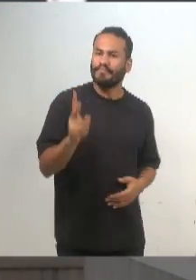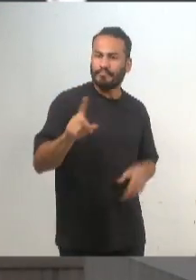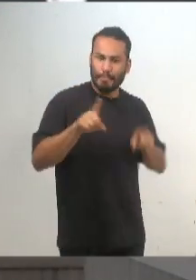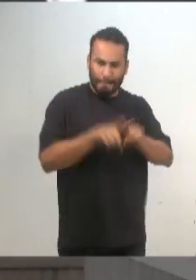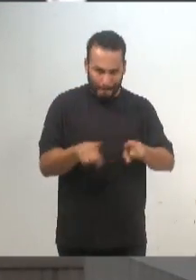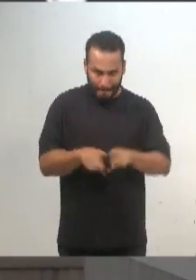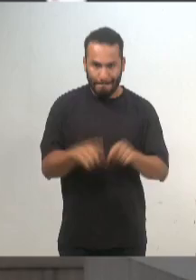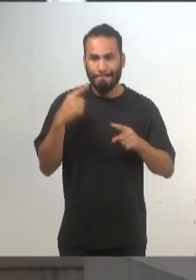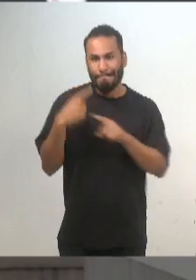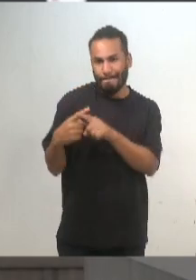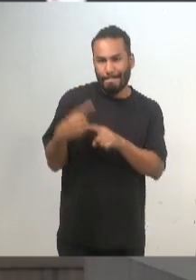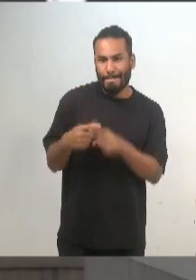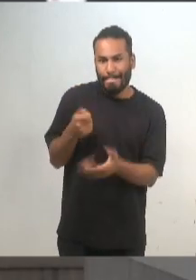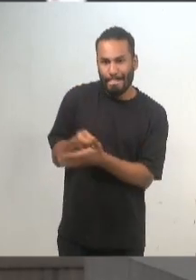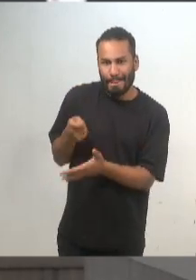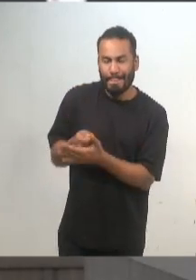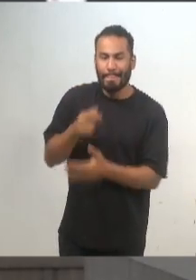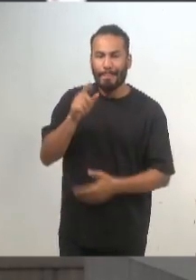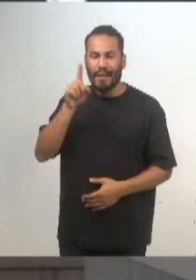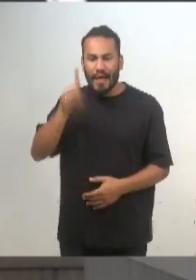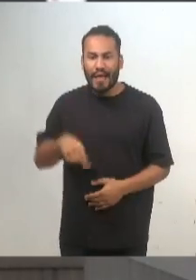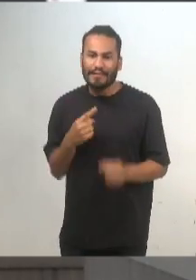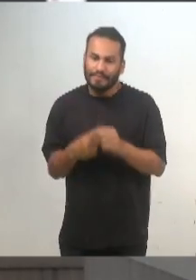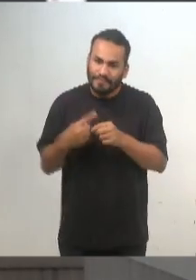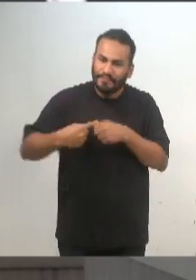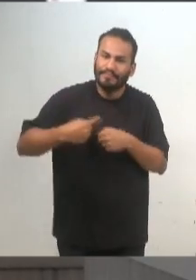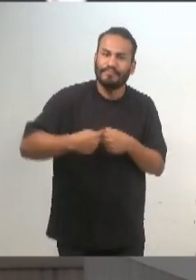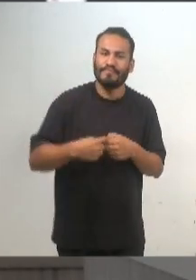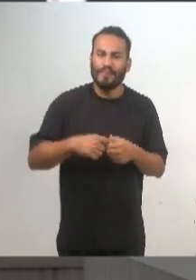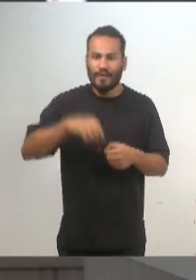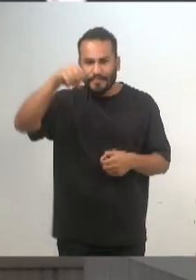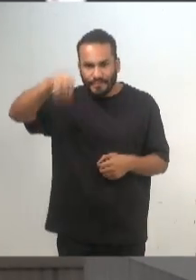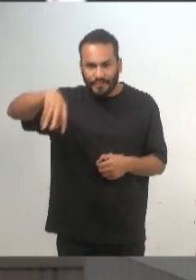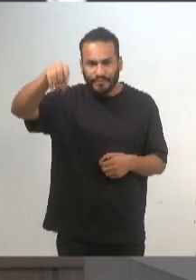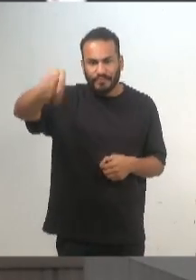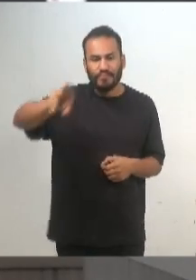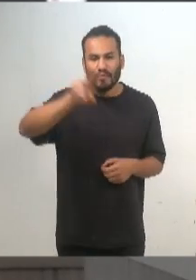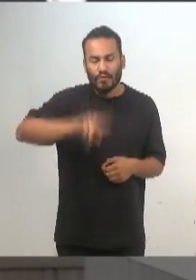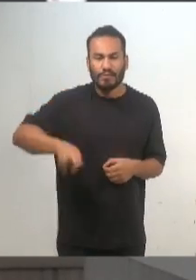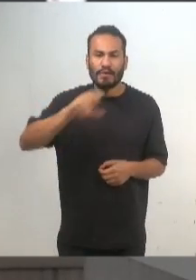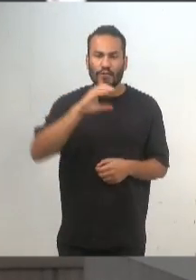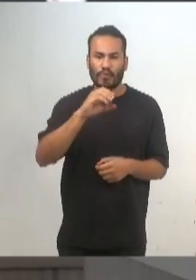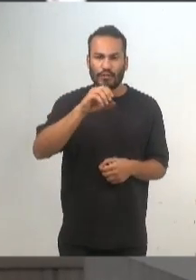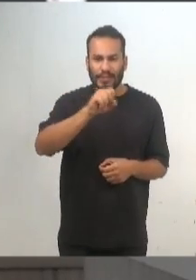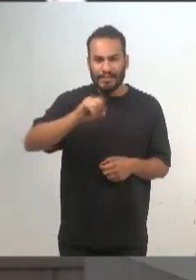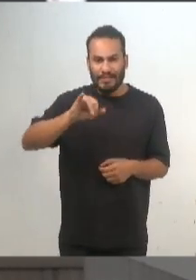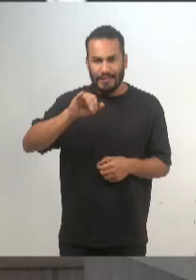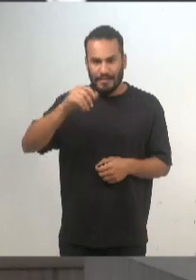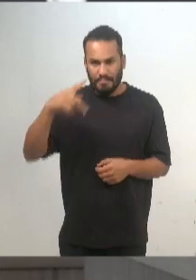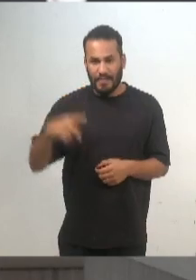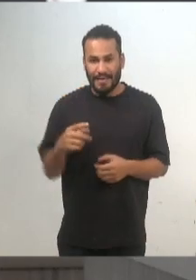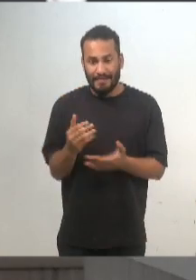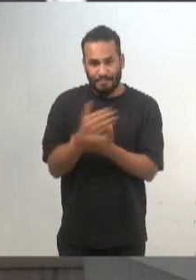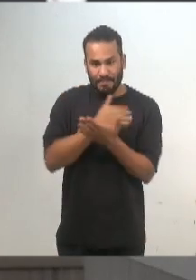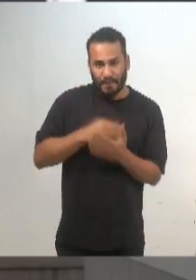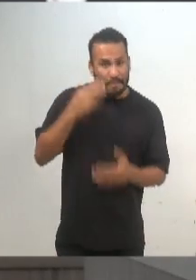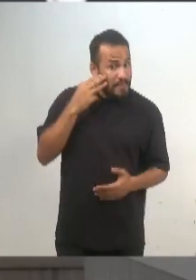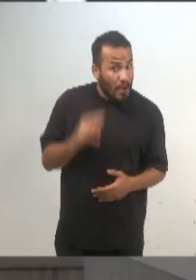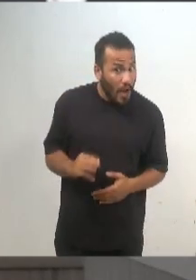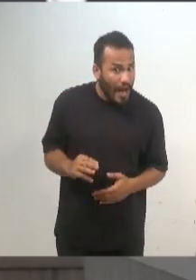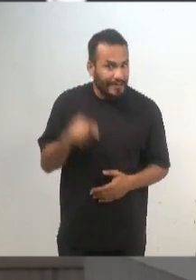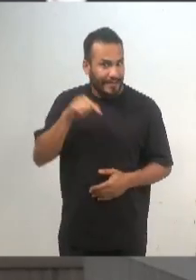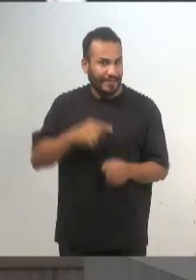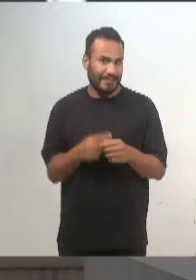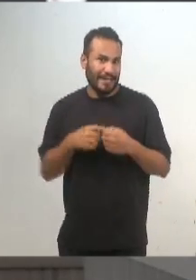também, né? Porque é obrigação, é dever do município, da iluminação pública, através da COSIP, que arrecada milhões aqui no nosso município, colocar